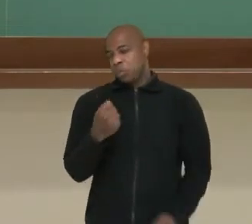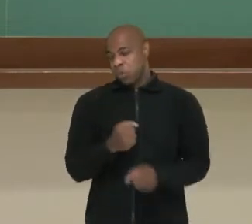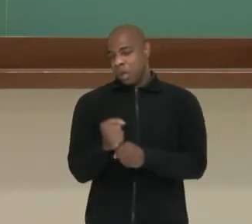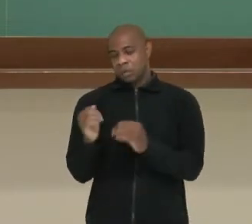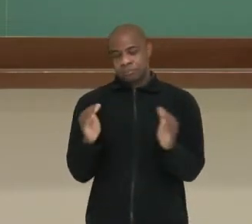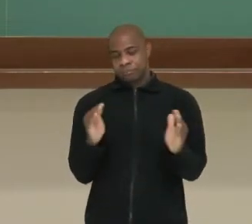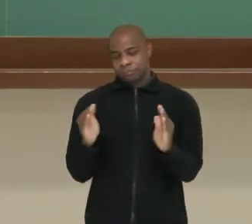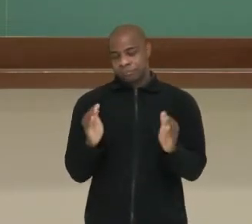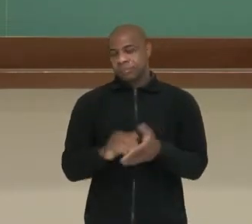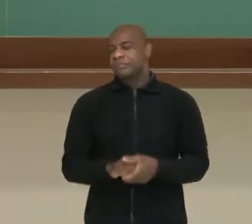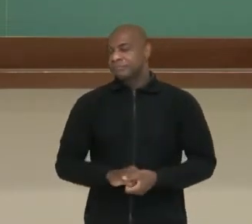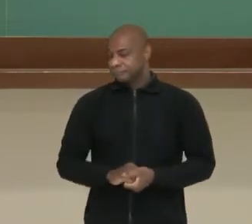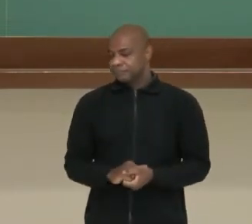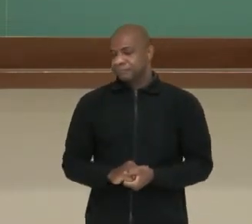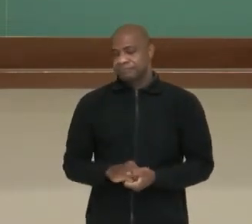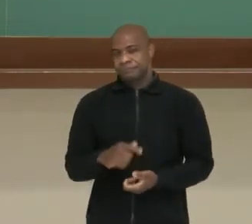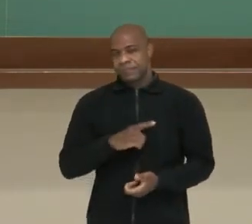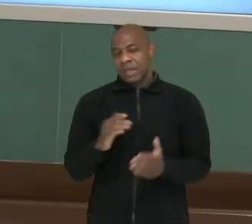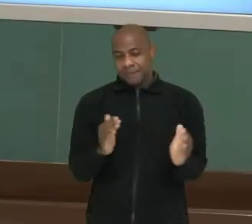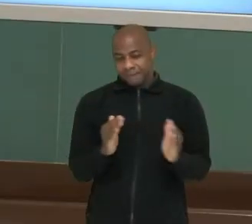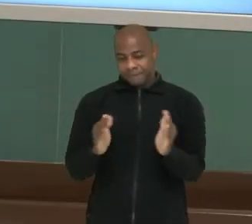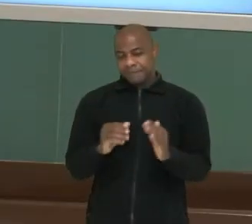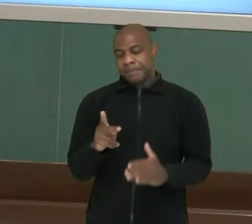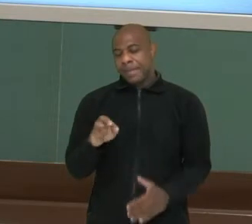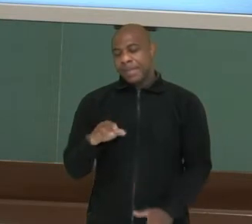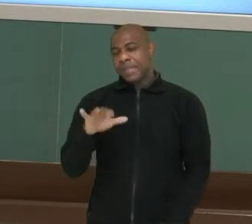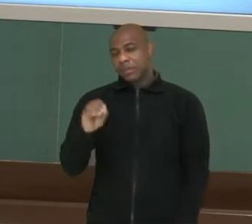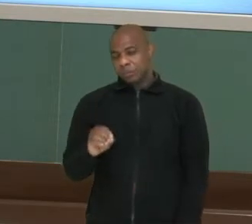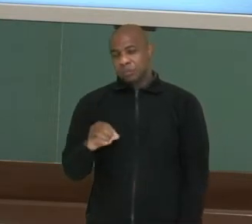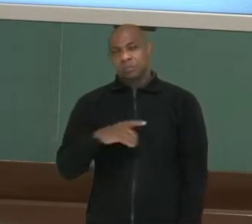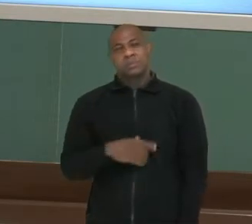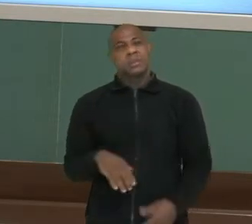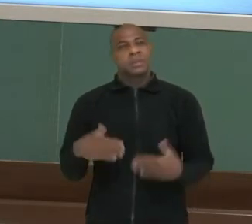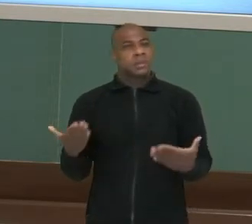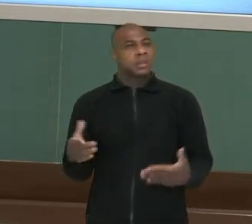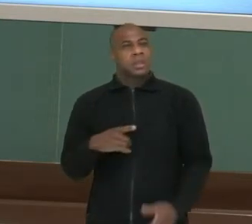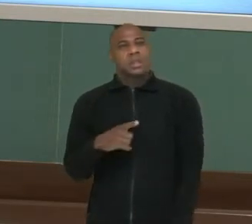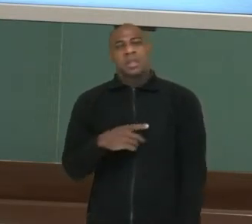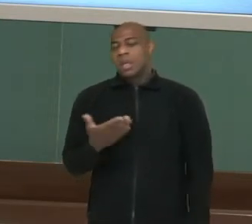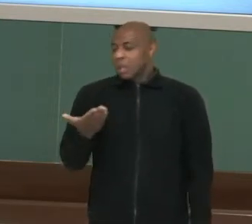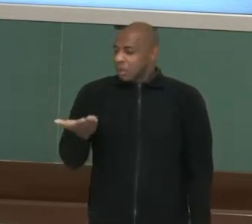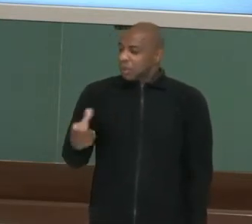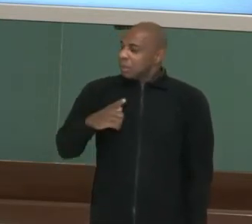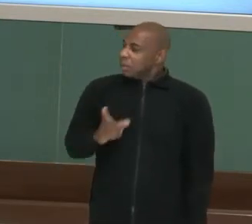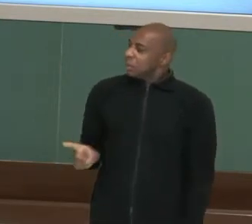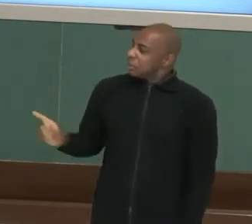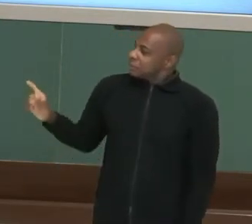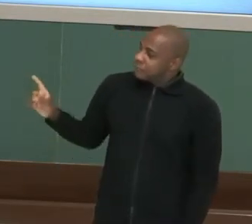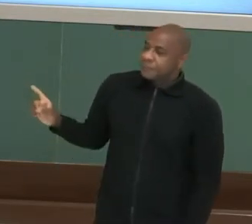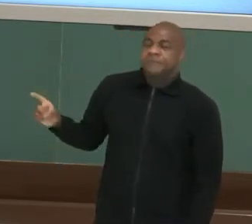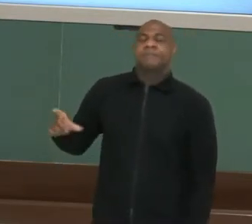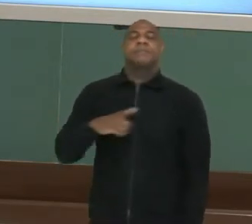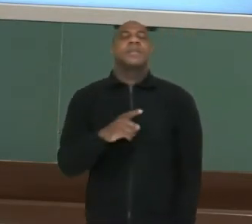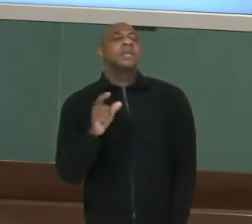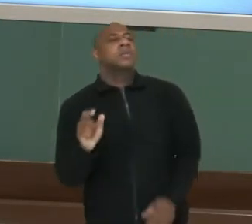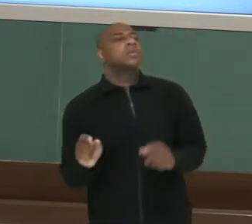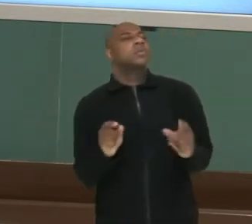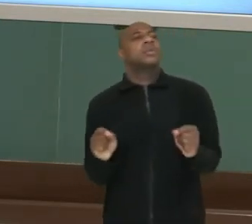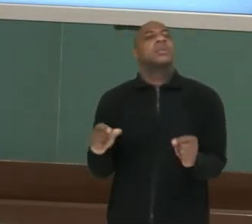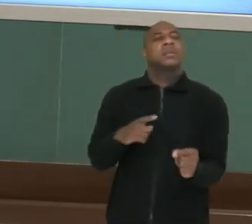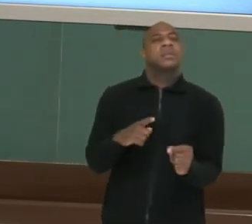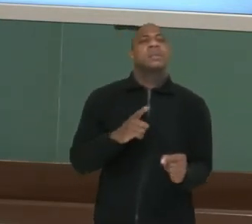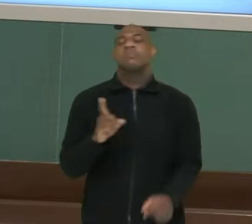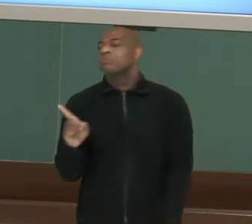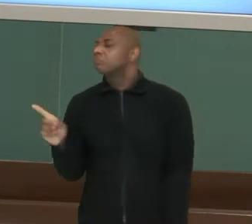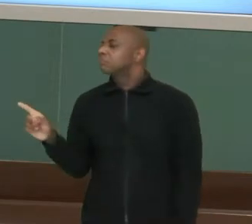você pegou a ideia de período. Claro que tem uma unidade de medida de período. O período ele é medido em segundo,